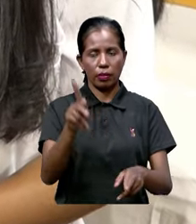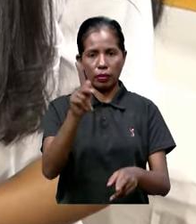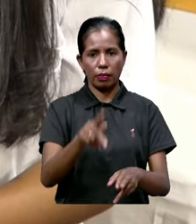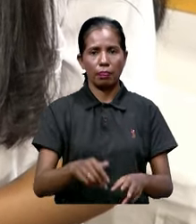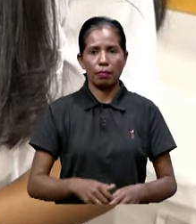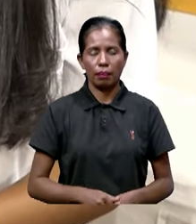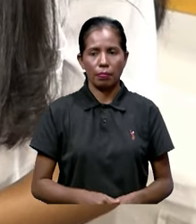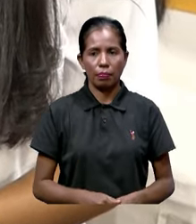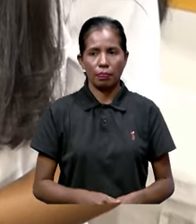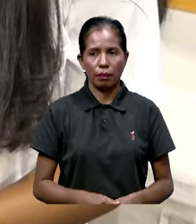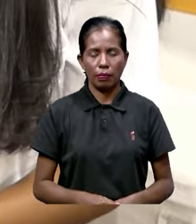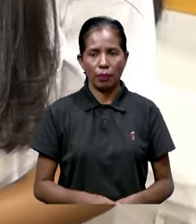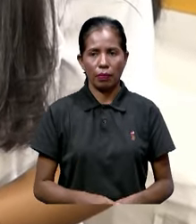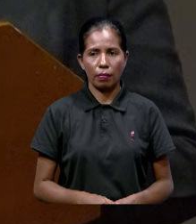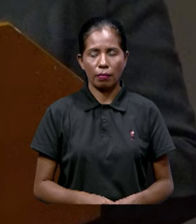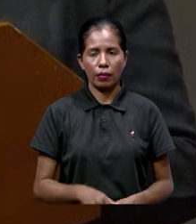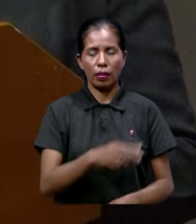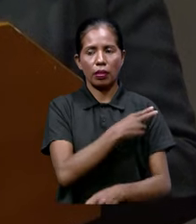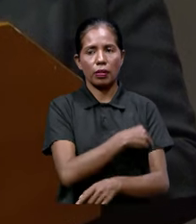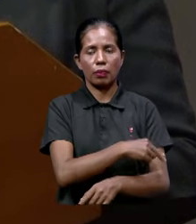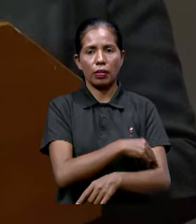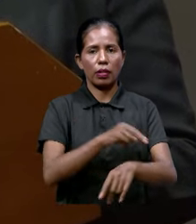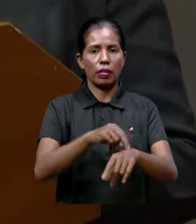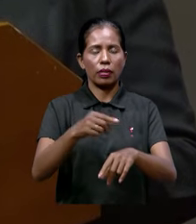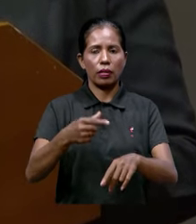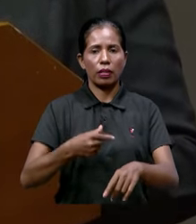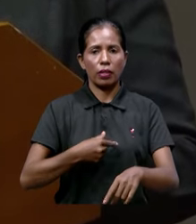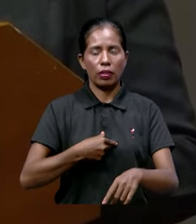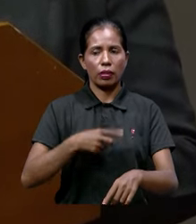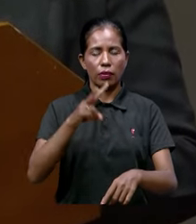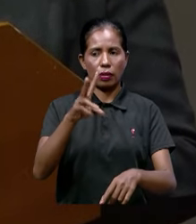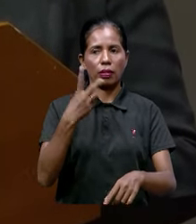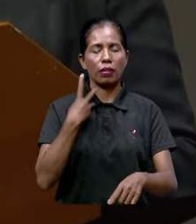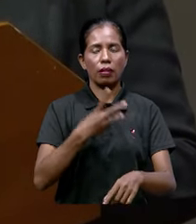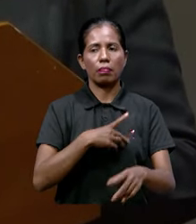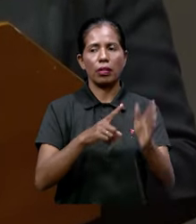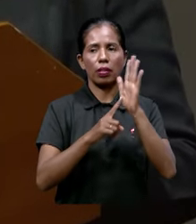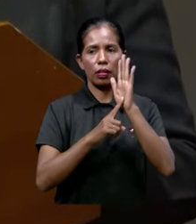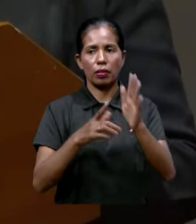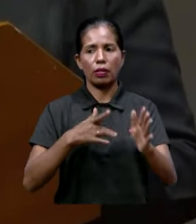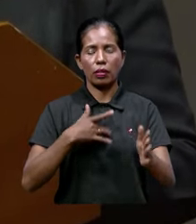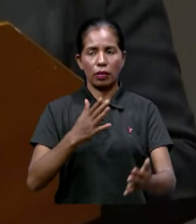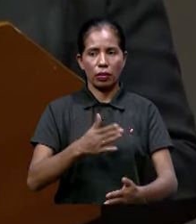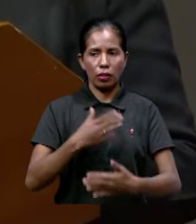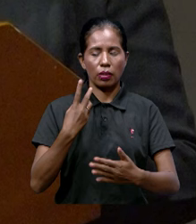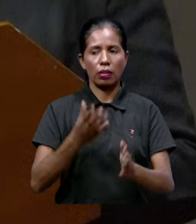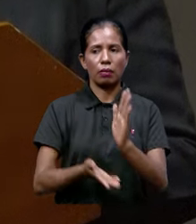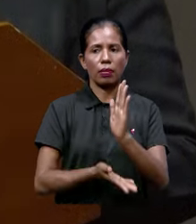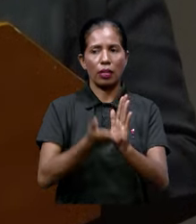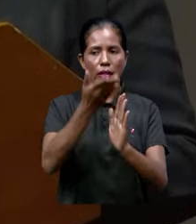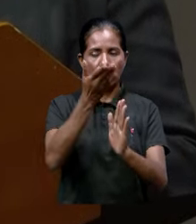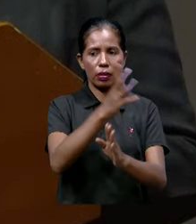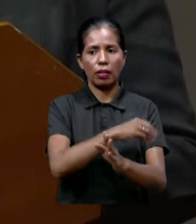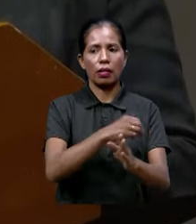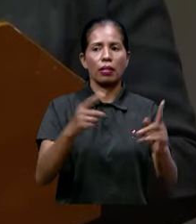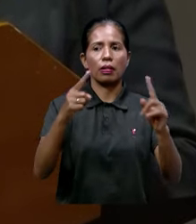do conselho diretivo Hospital Nacional Guido Valadares, a minha apreciação na BAS,